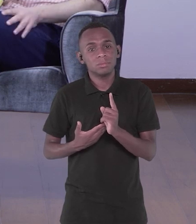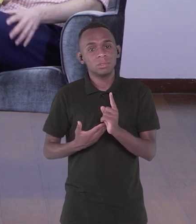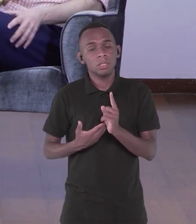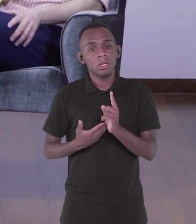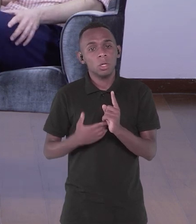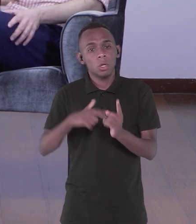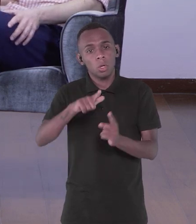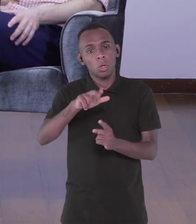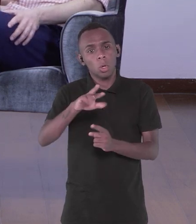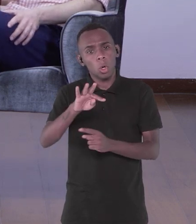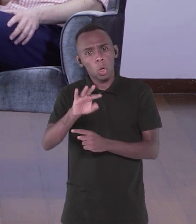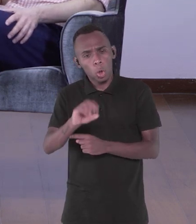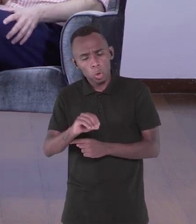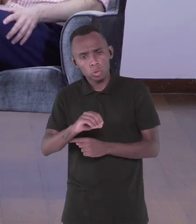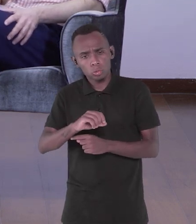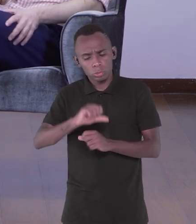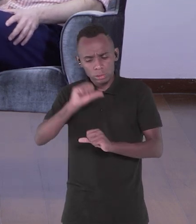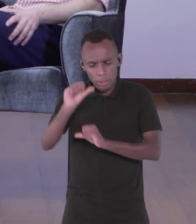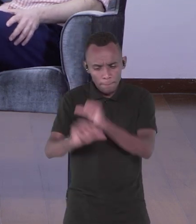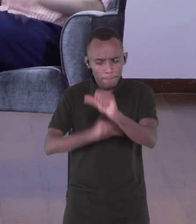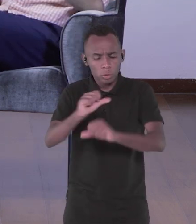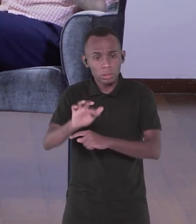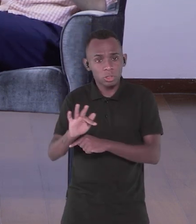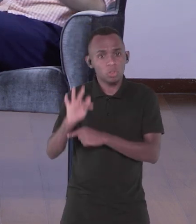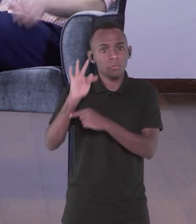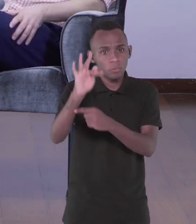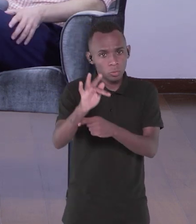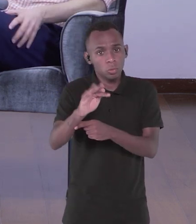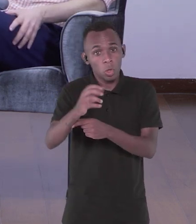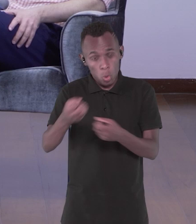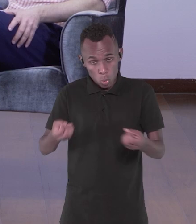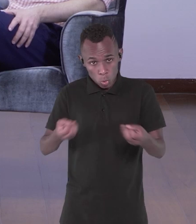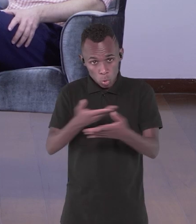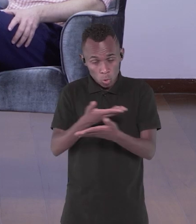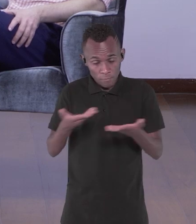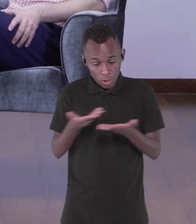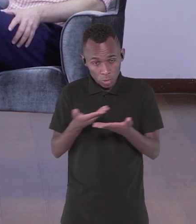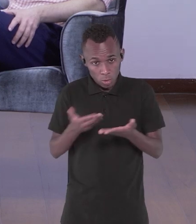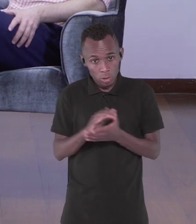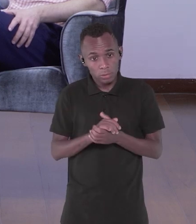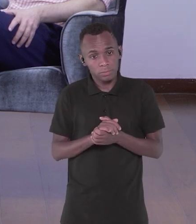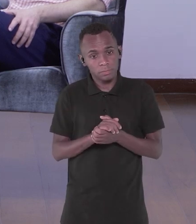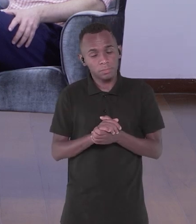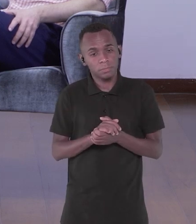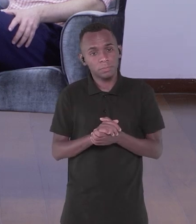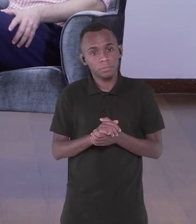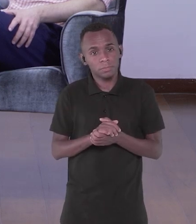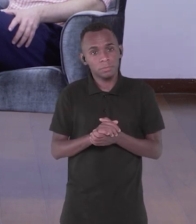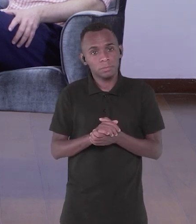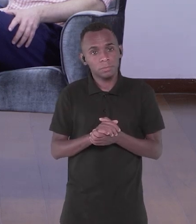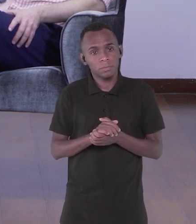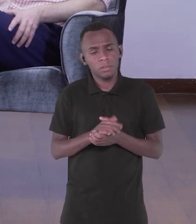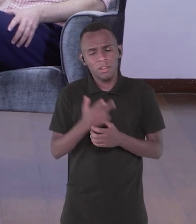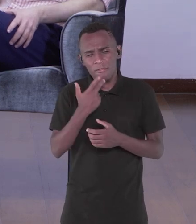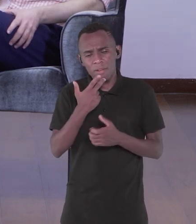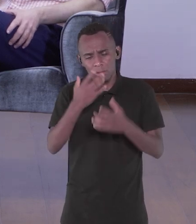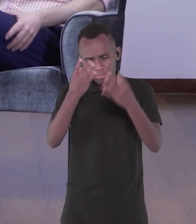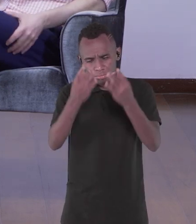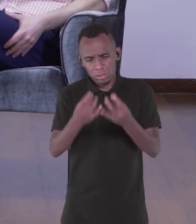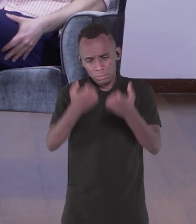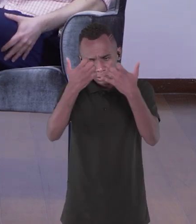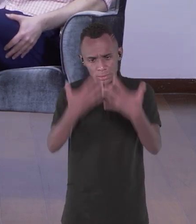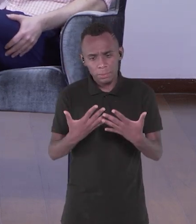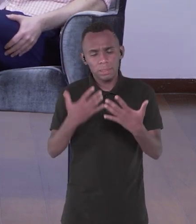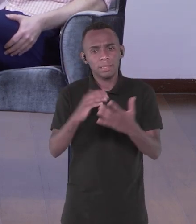sobre a Invenção do Futuro. Afonso segura nas mãos o livro Luto, de Jamil Chad. Na capa,